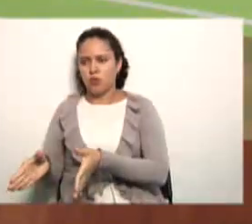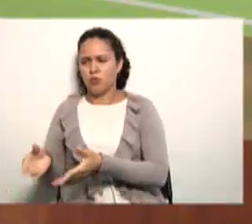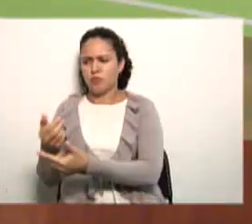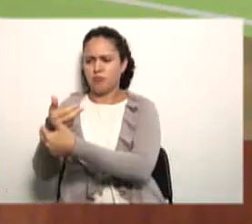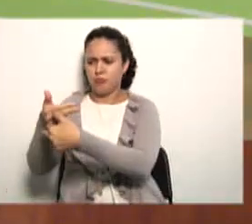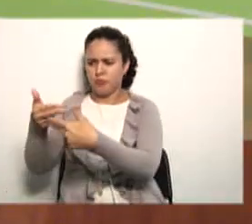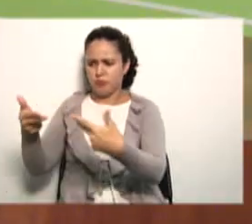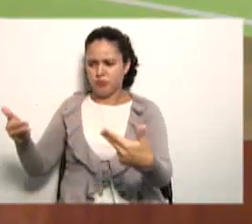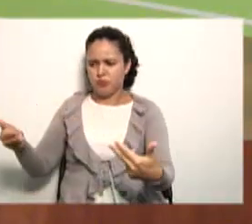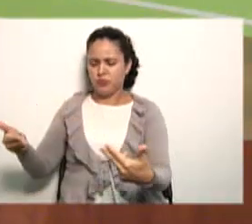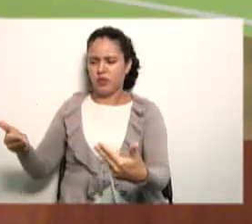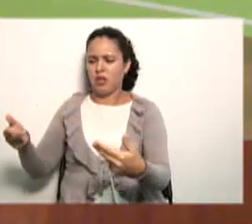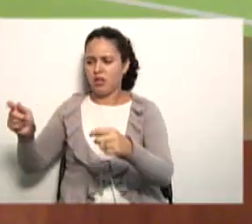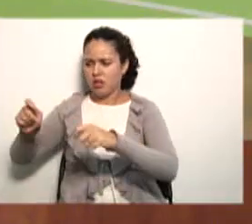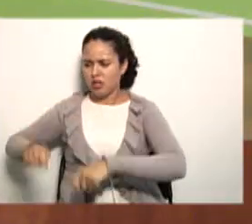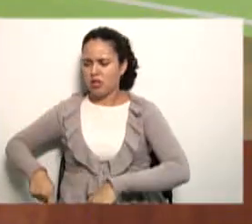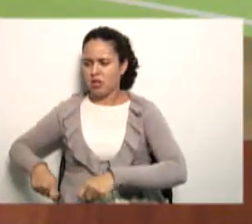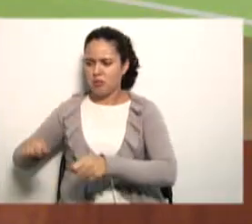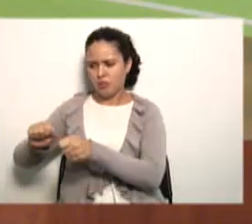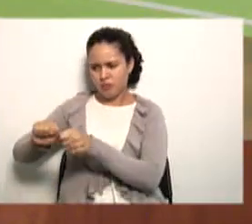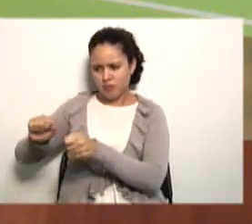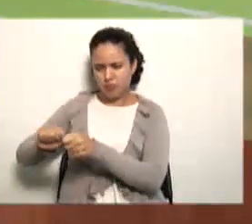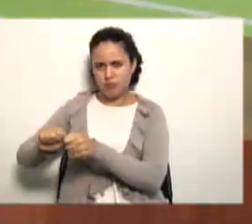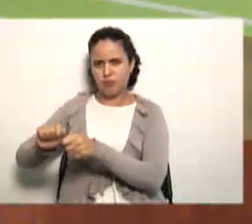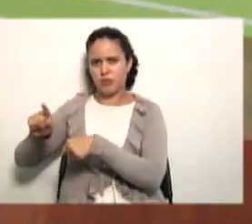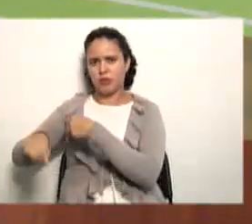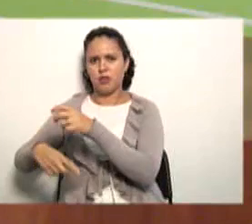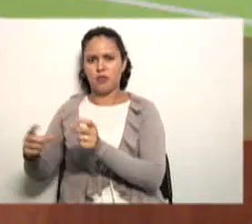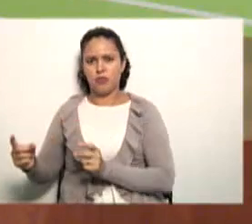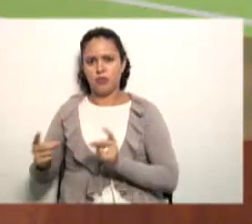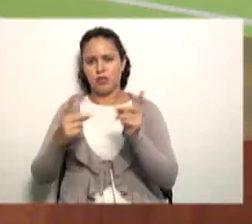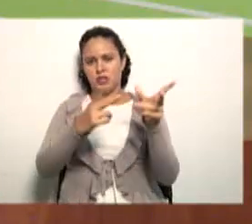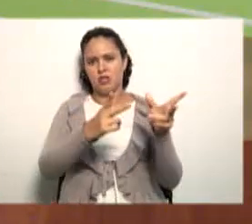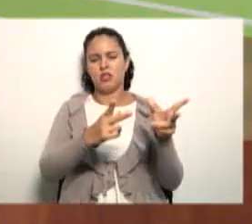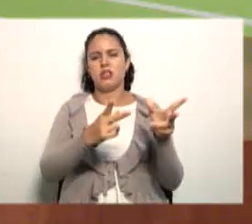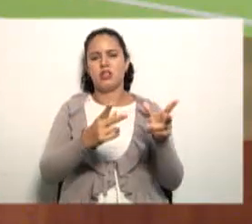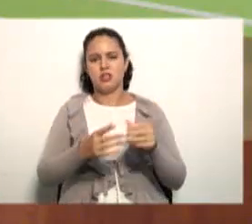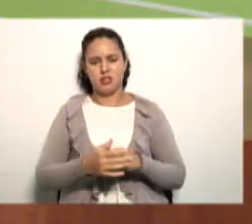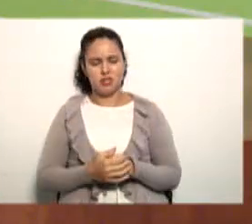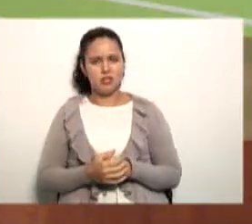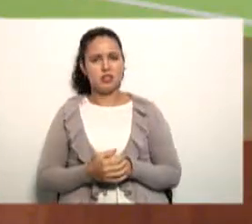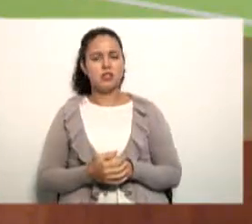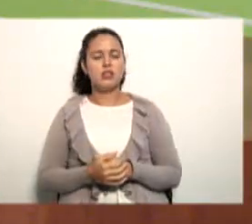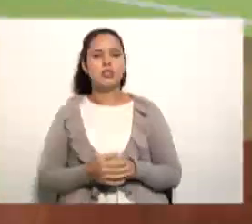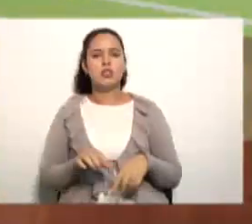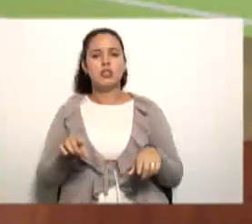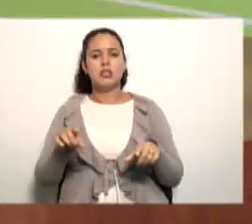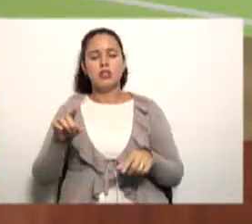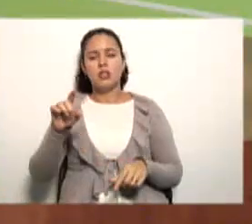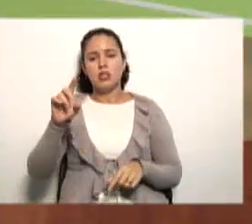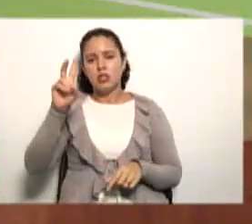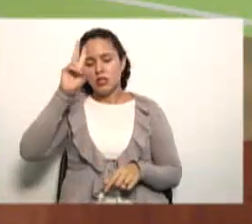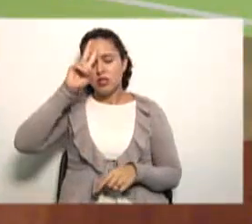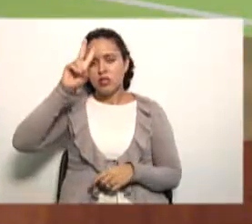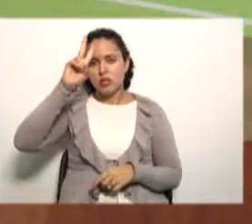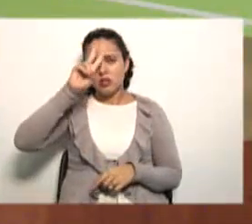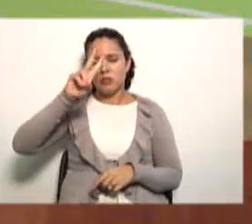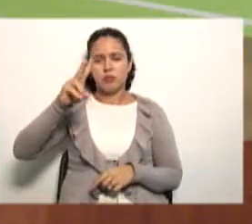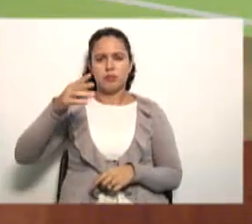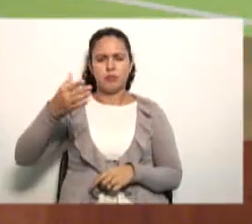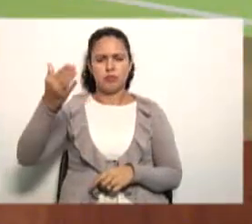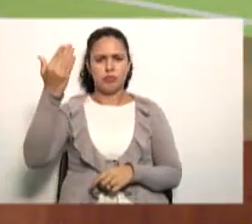o comércio internacional. Lembrando também que fomos meio que invadidos ou descobertos